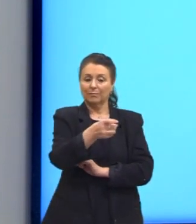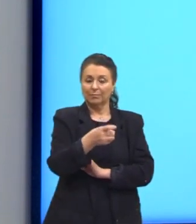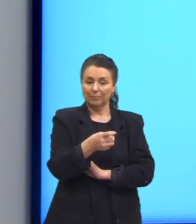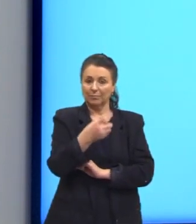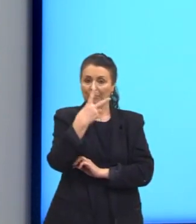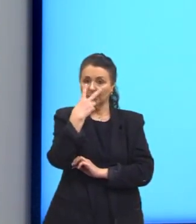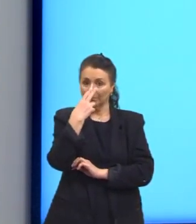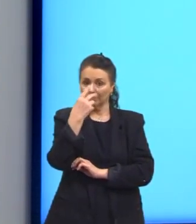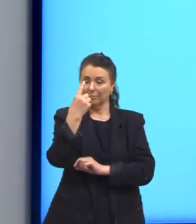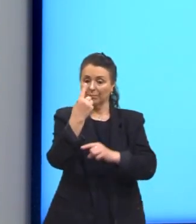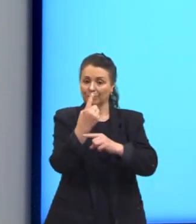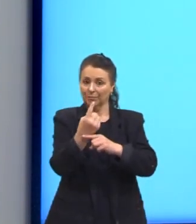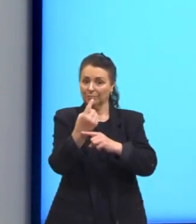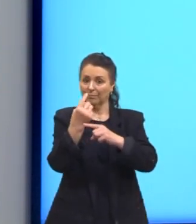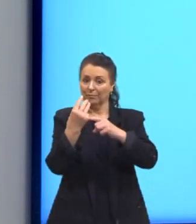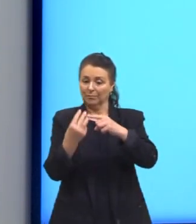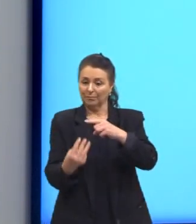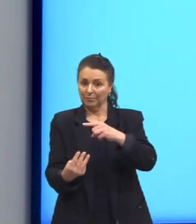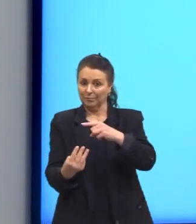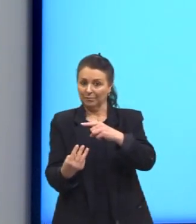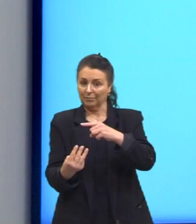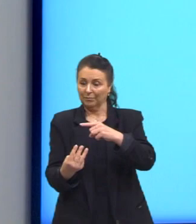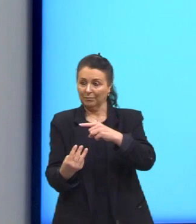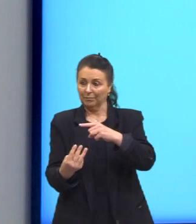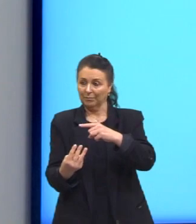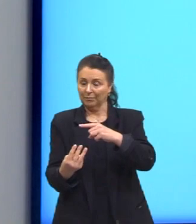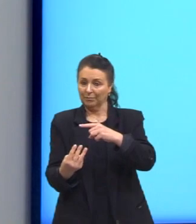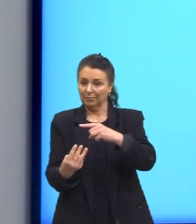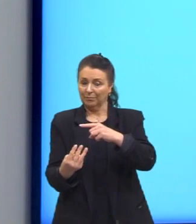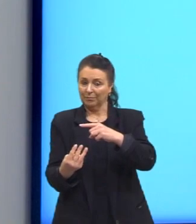igual a 1 sobre 3, 1 terço.